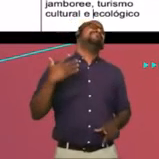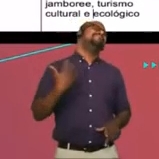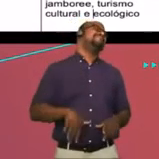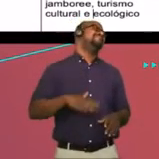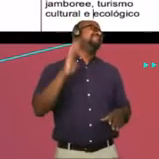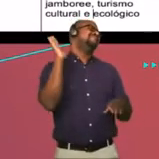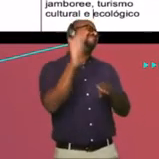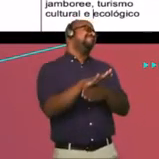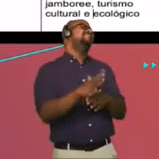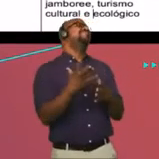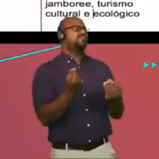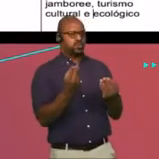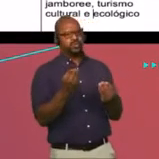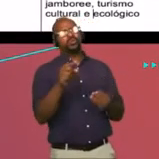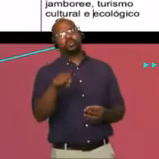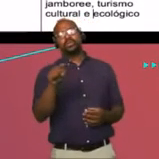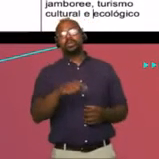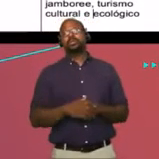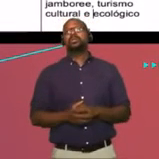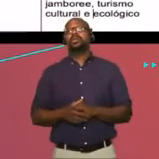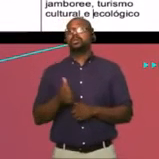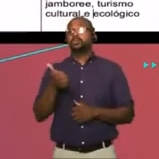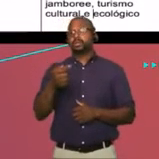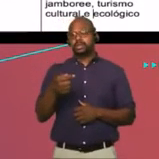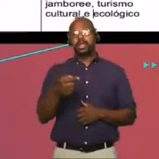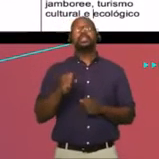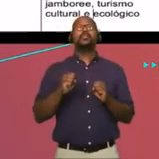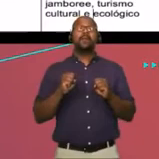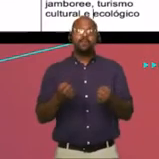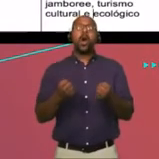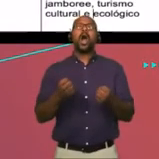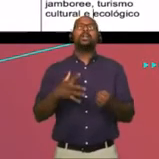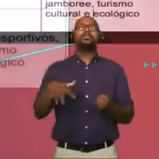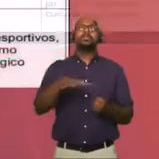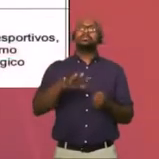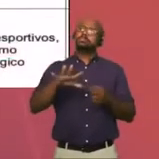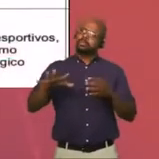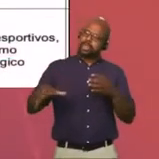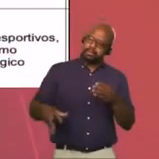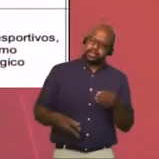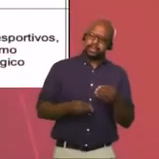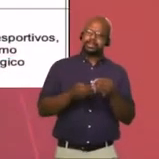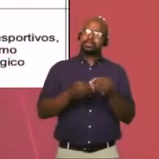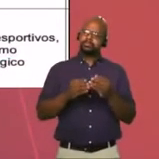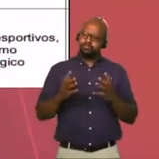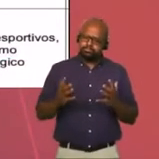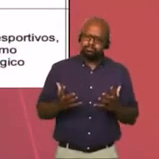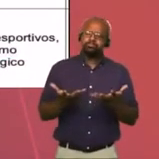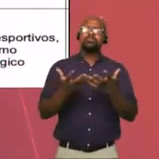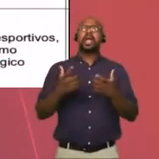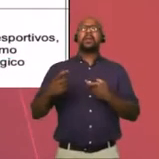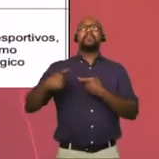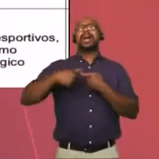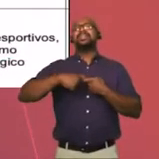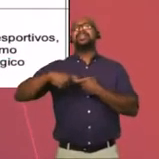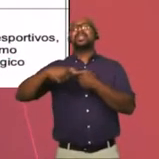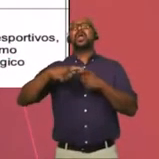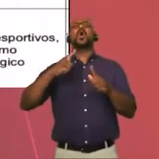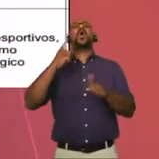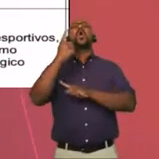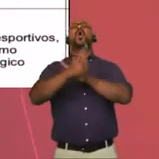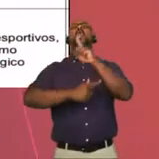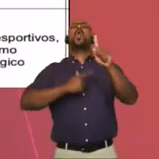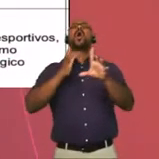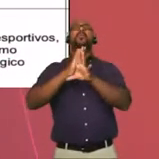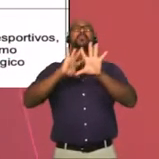neste sentido e o 17 fortalecer por meio da implementação e revitalização a parceria global para os